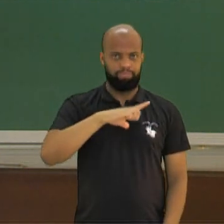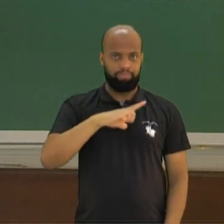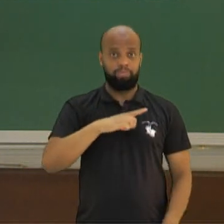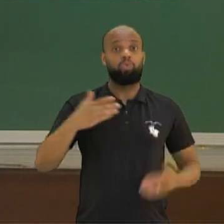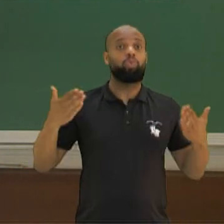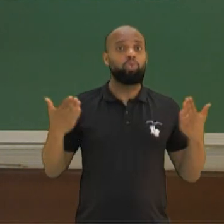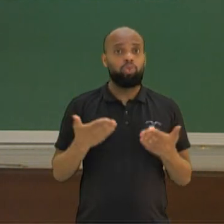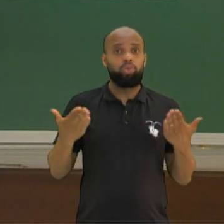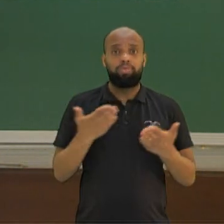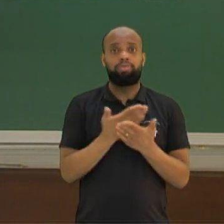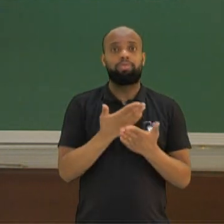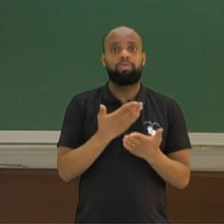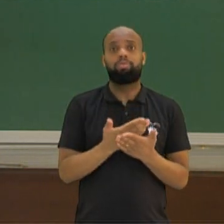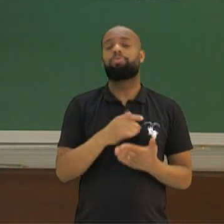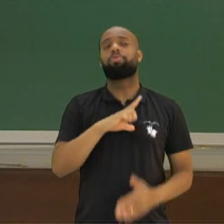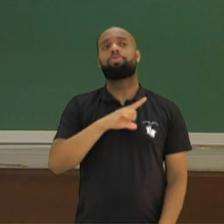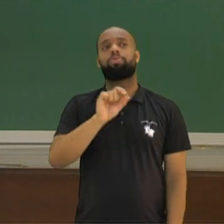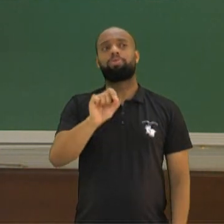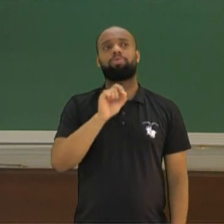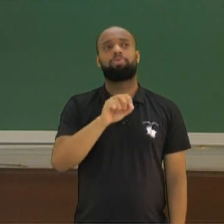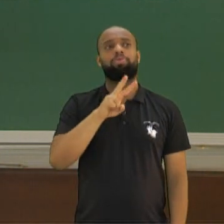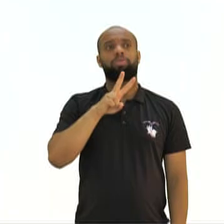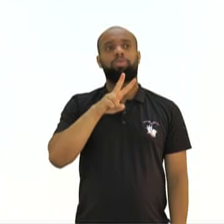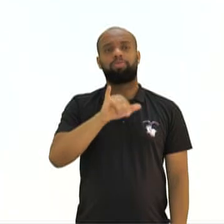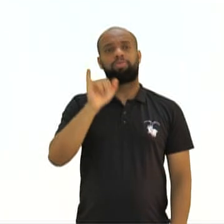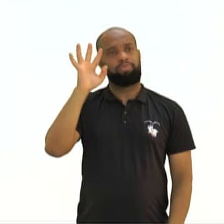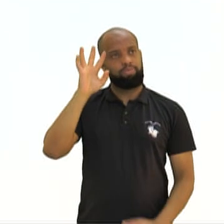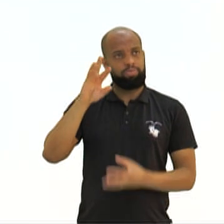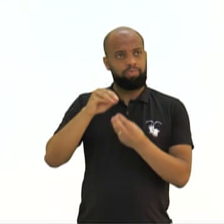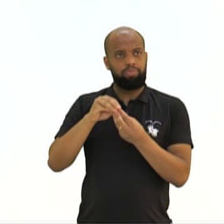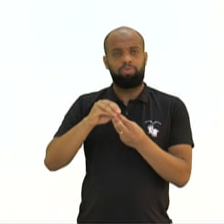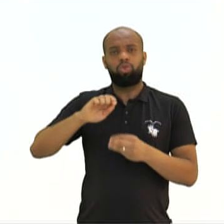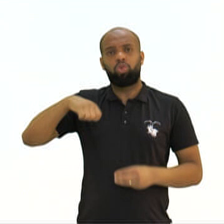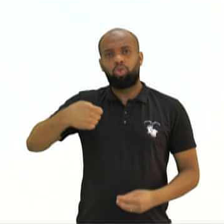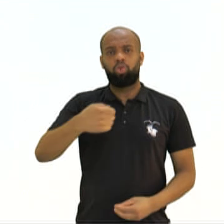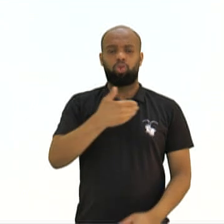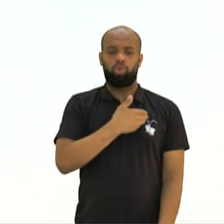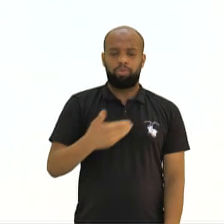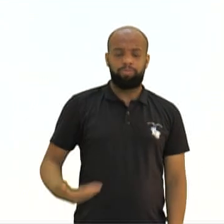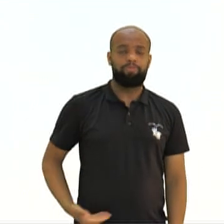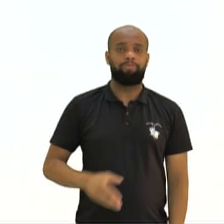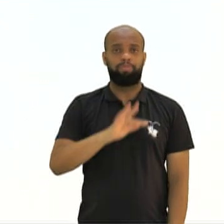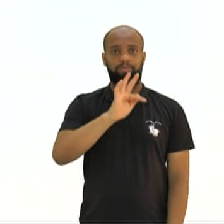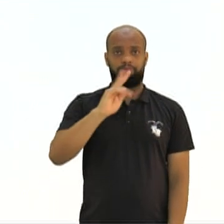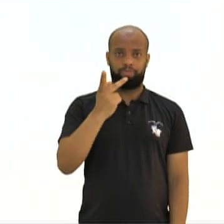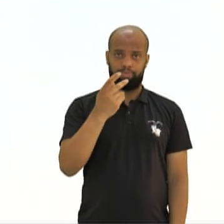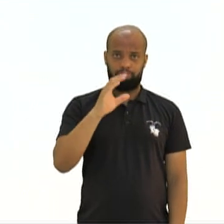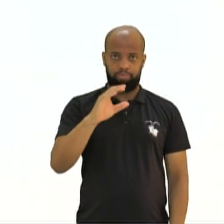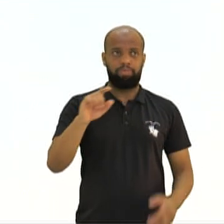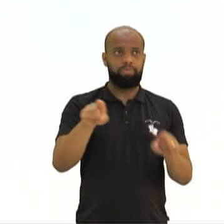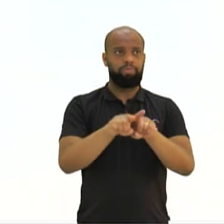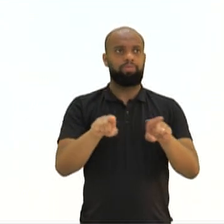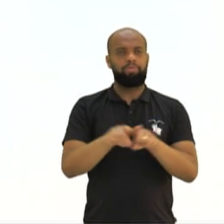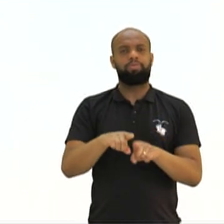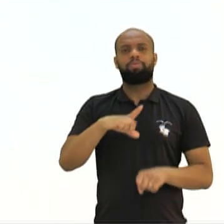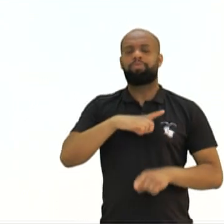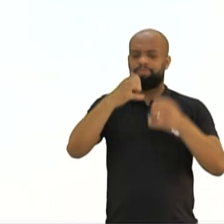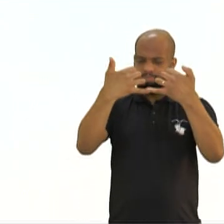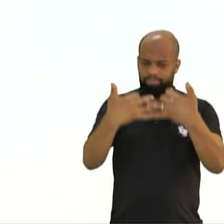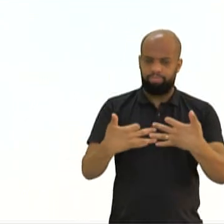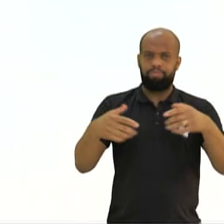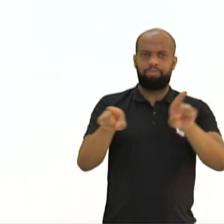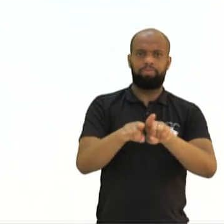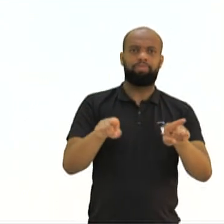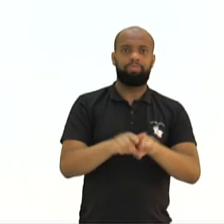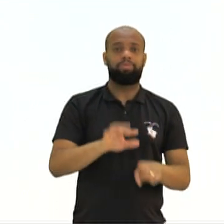na aula de hoje a gente vai então entender um pouquinho mais desse governo do Fernando Henrique Cardoso, já dizendo para vocês, né,